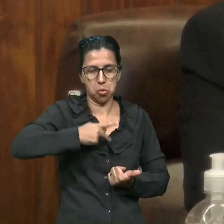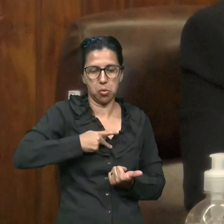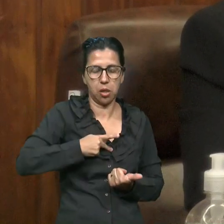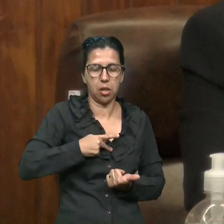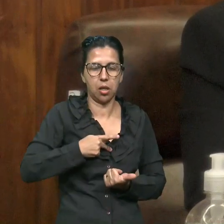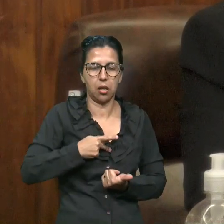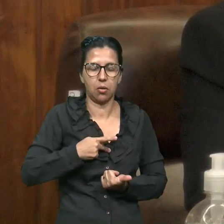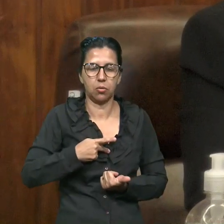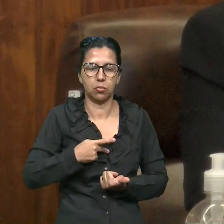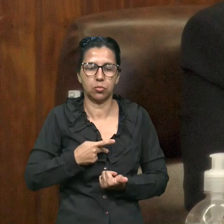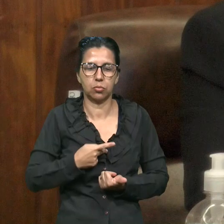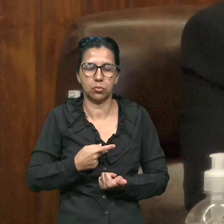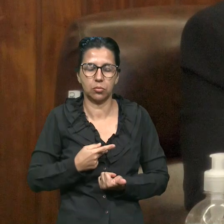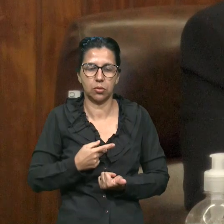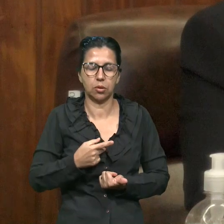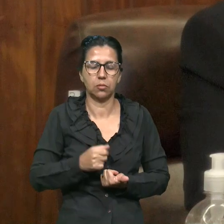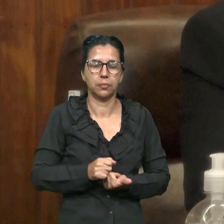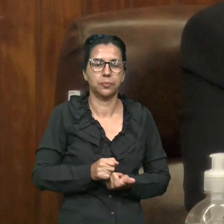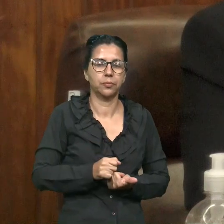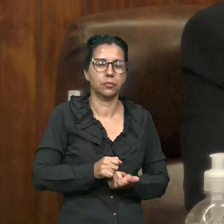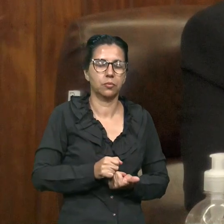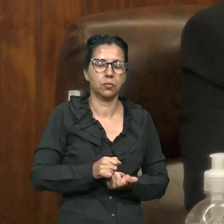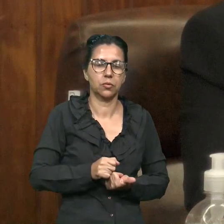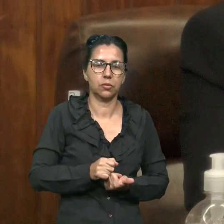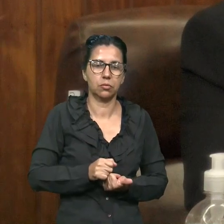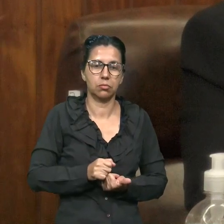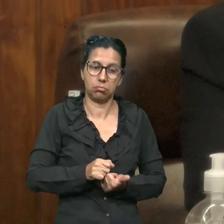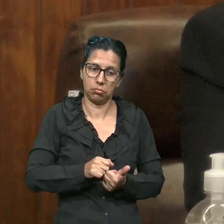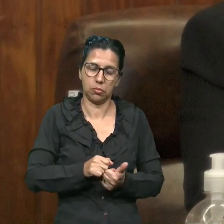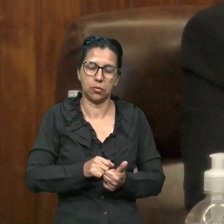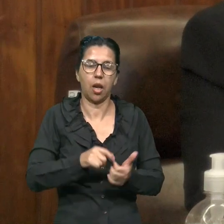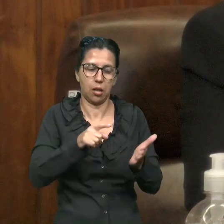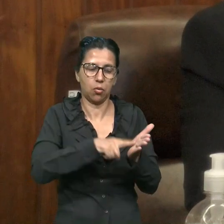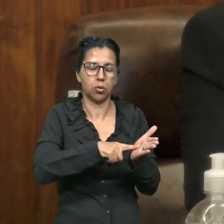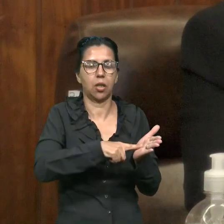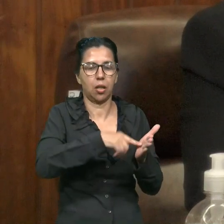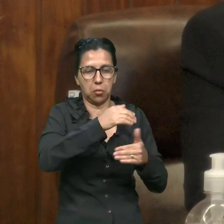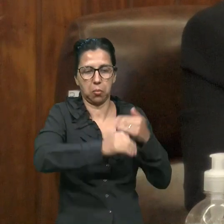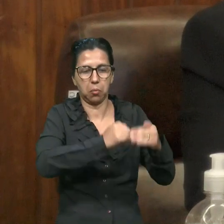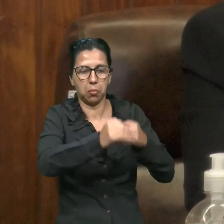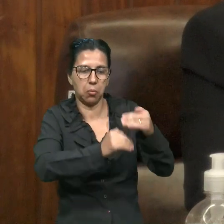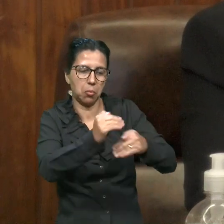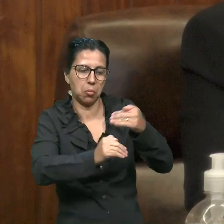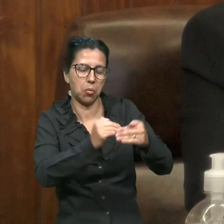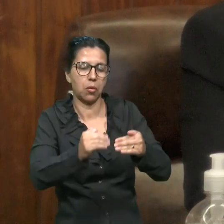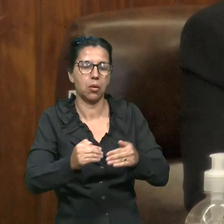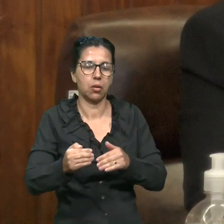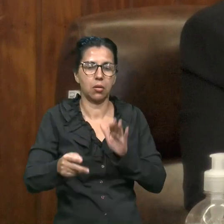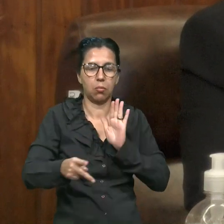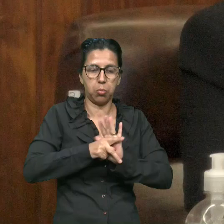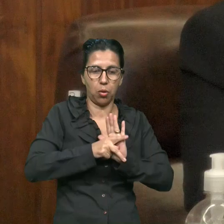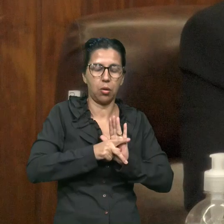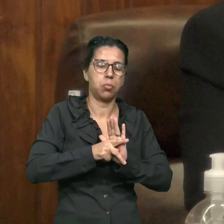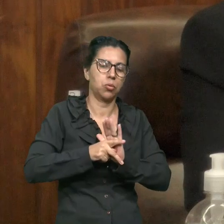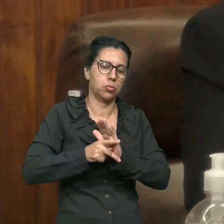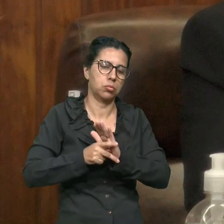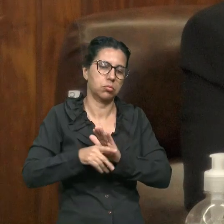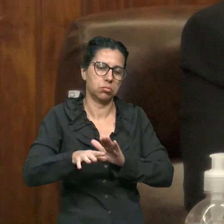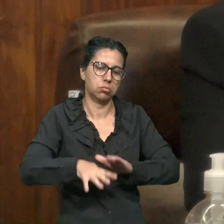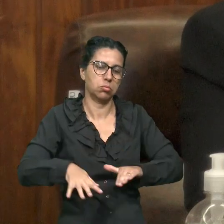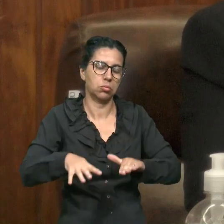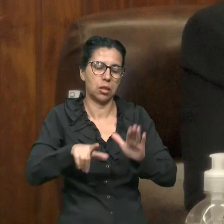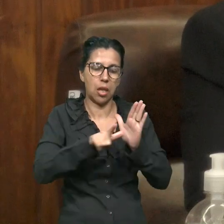de adjudicatória durante a execução dos contratos celebrados com o Poder Público, sem autorização em